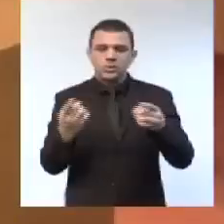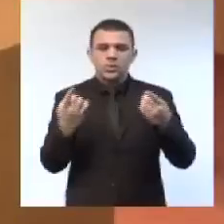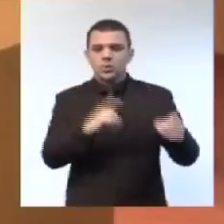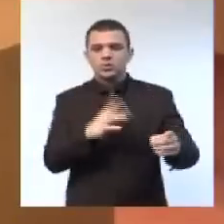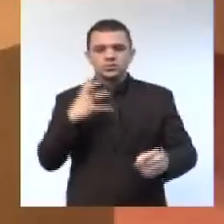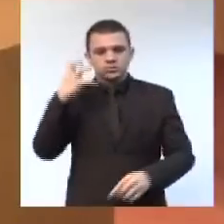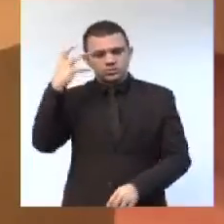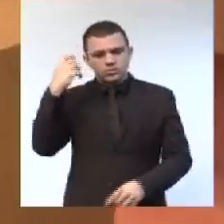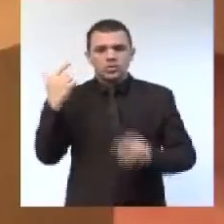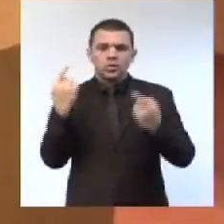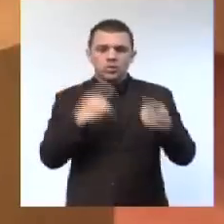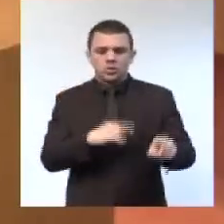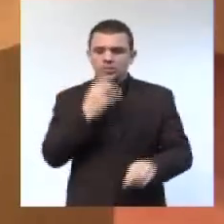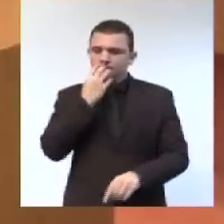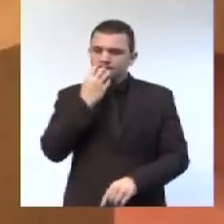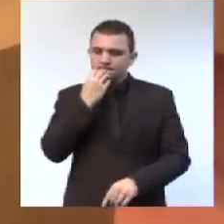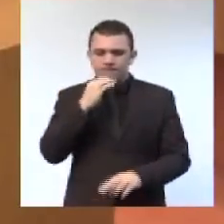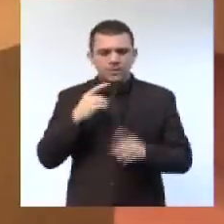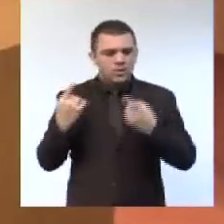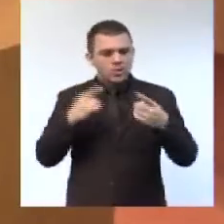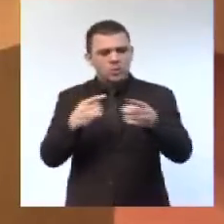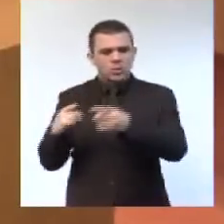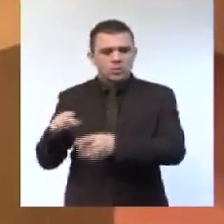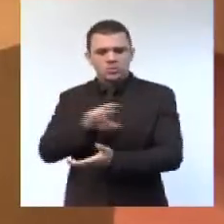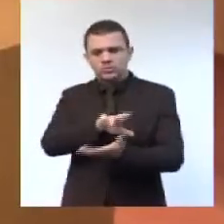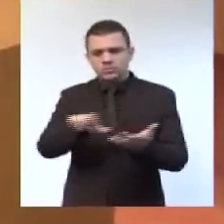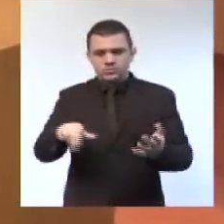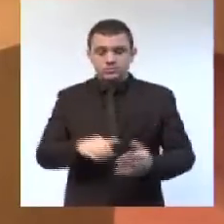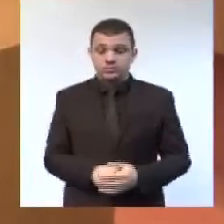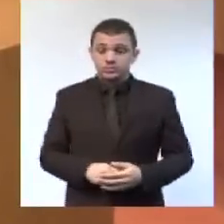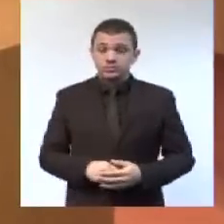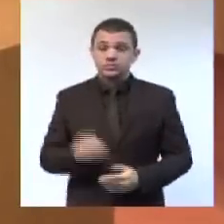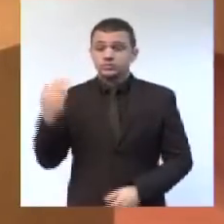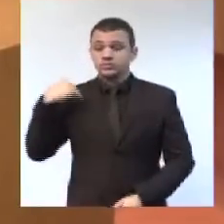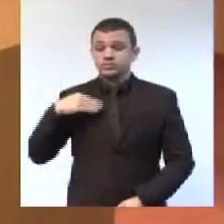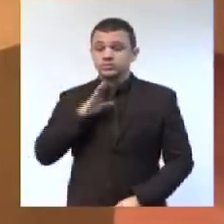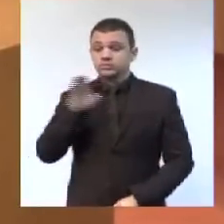tive em Coroatá, defendendo os interesses do meu partido já naquela época.